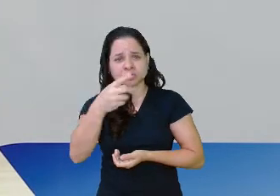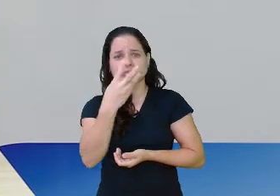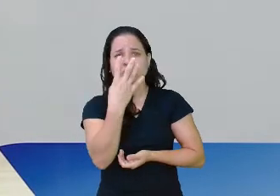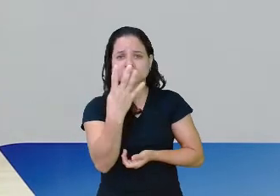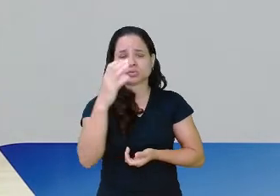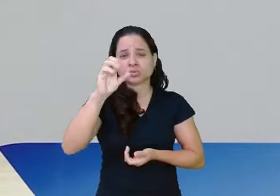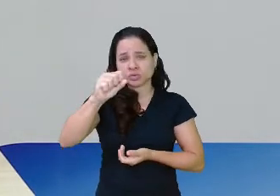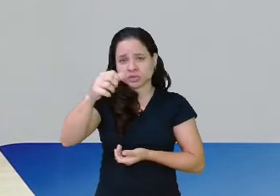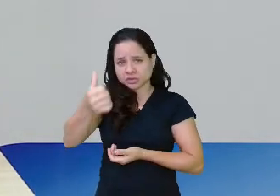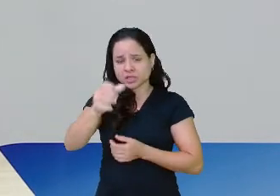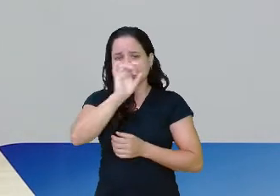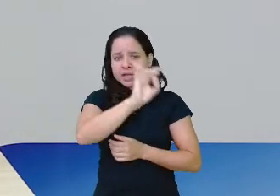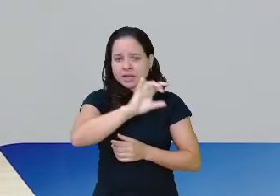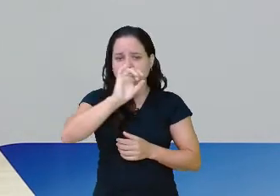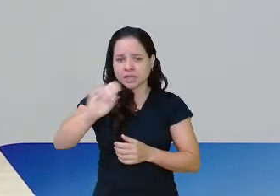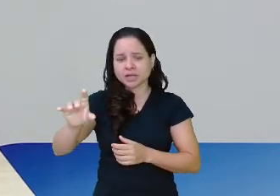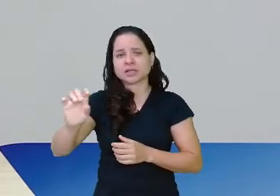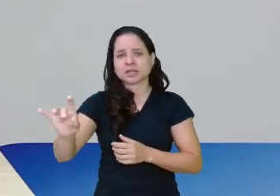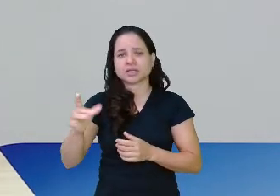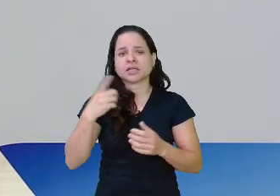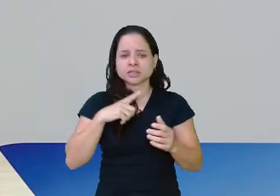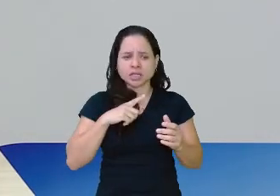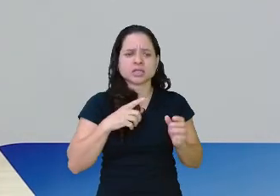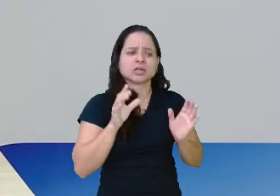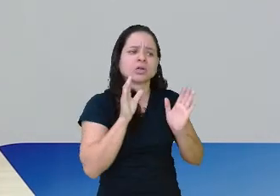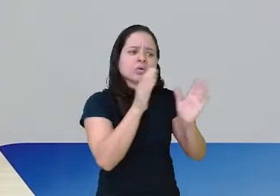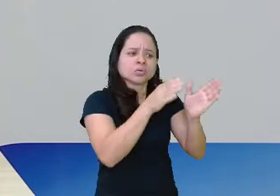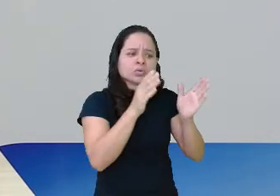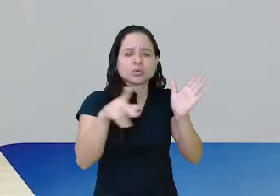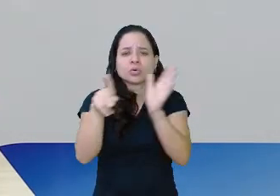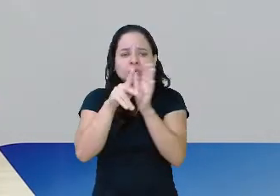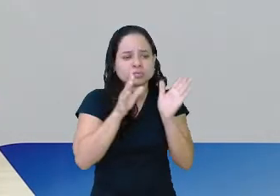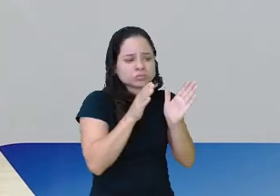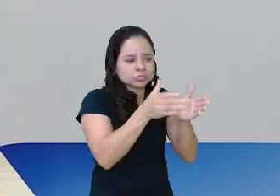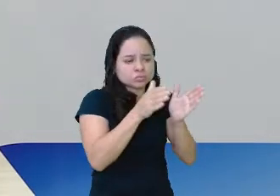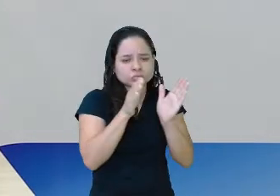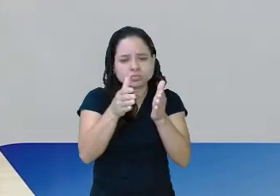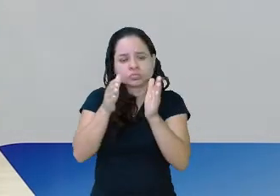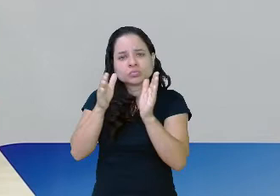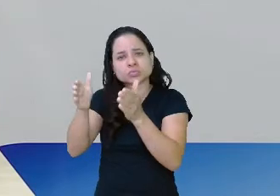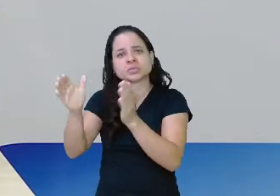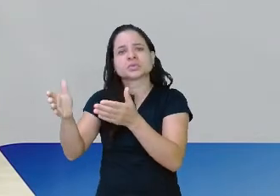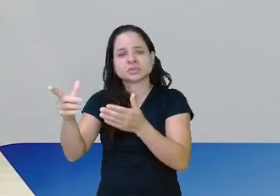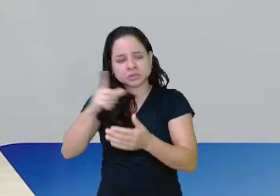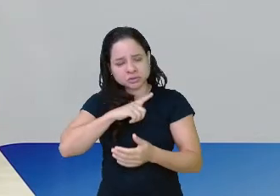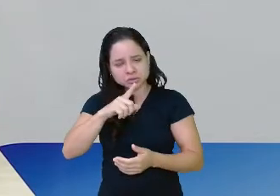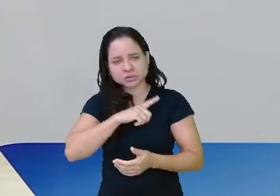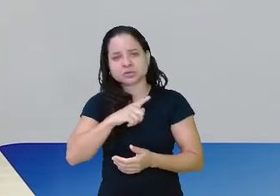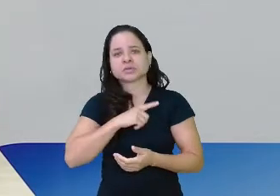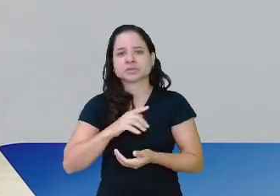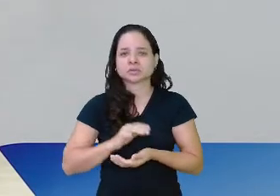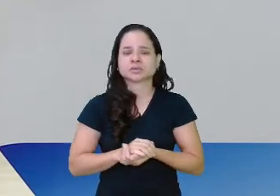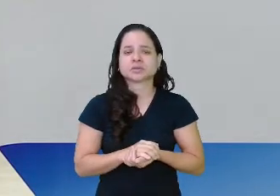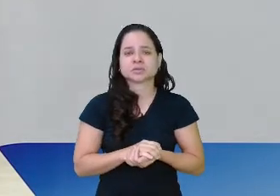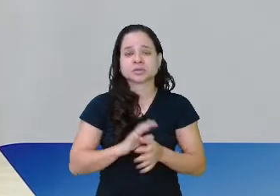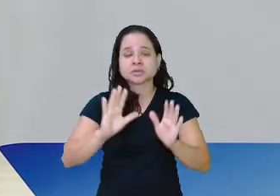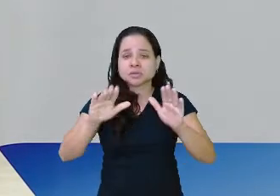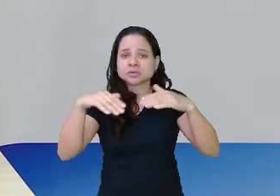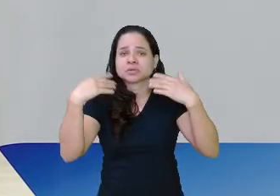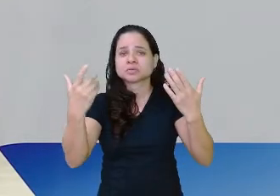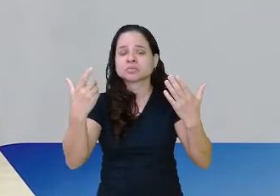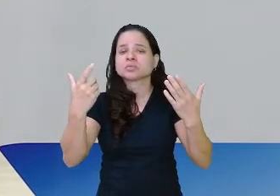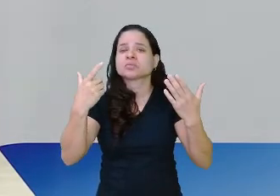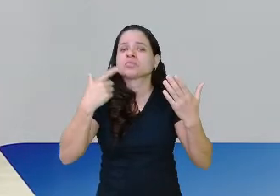12.486? Cada algarismo tem o seu lugarzinho, tá certo? Cada algarismo tem o lugarzinho dele ao Sol. Então,